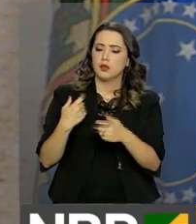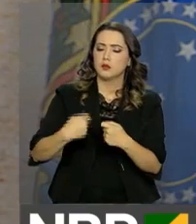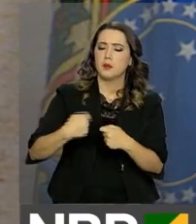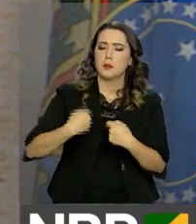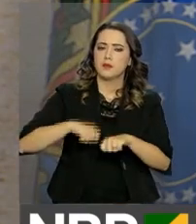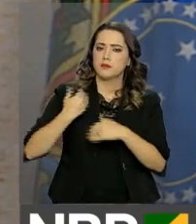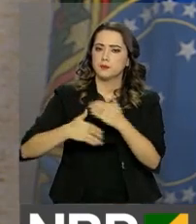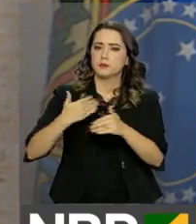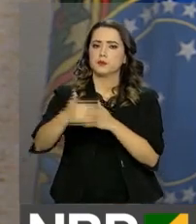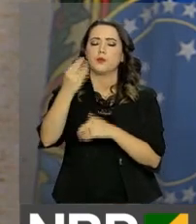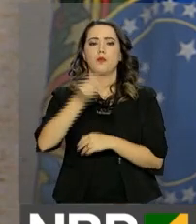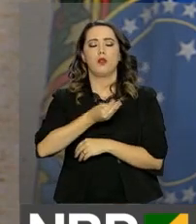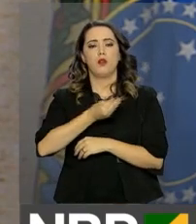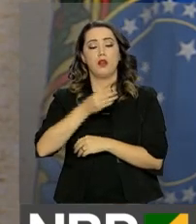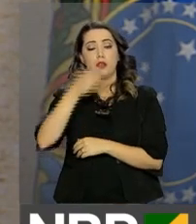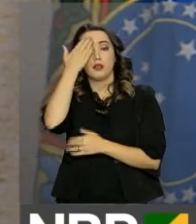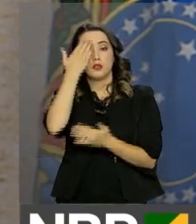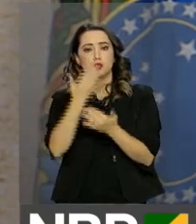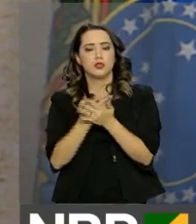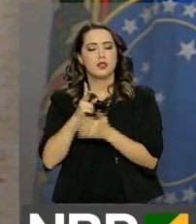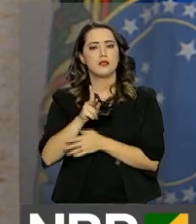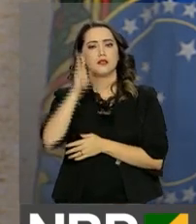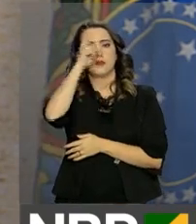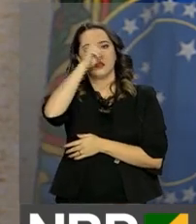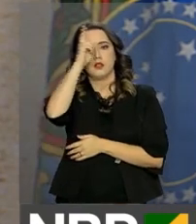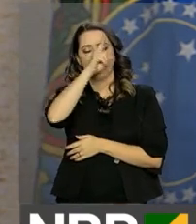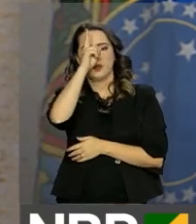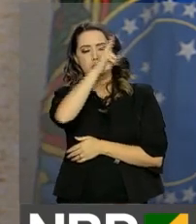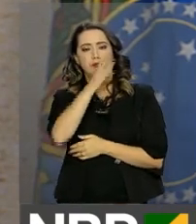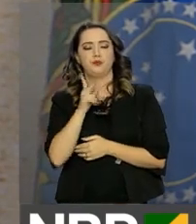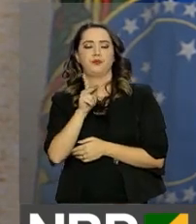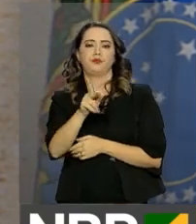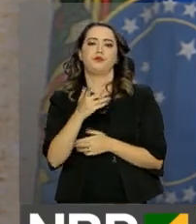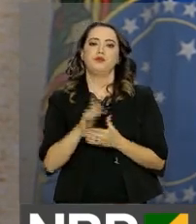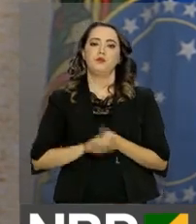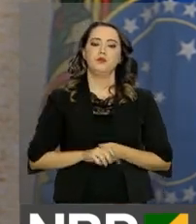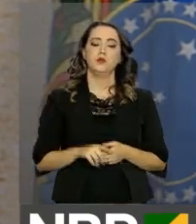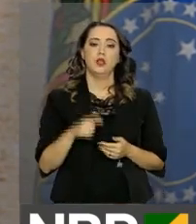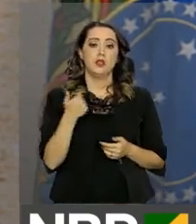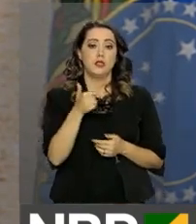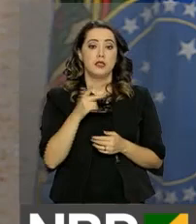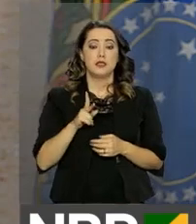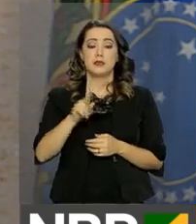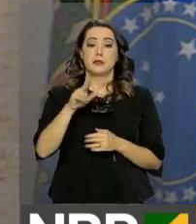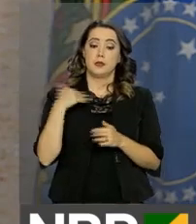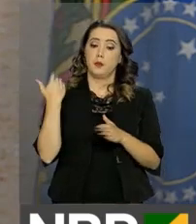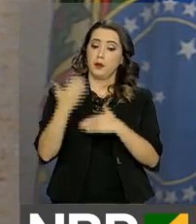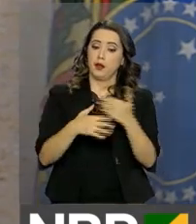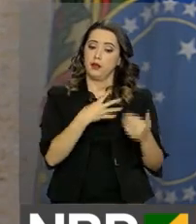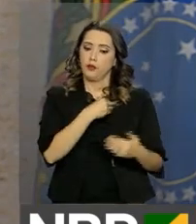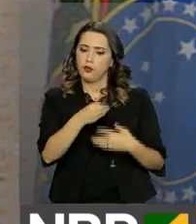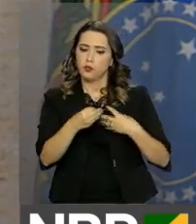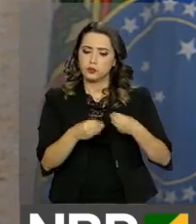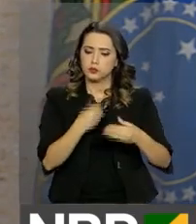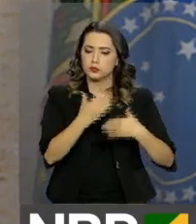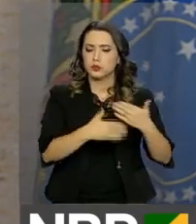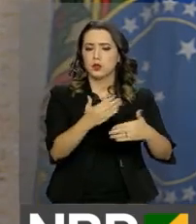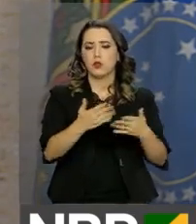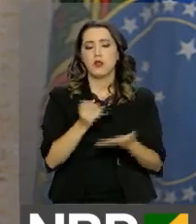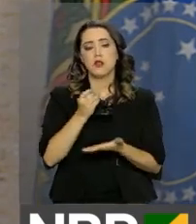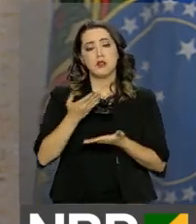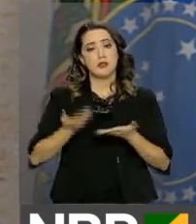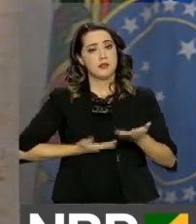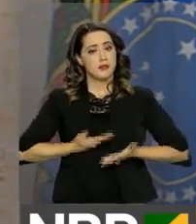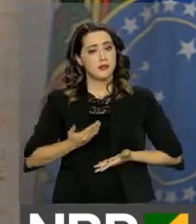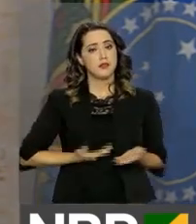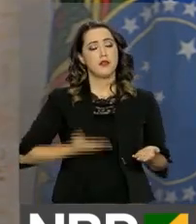virtudes. A cada geração, na verdade, não há melhor forma de honrá-los do que servir ao